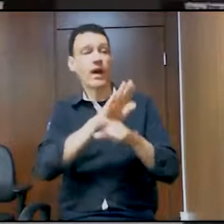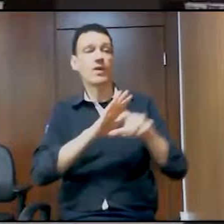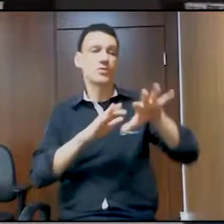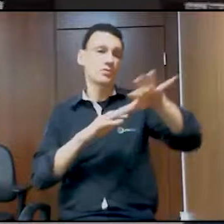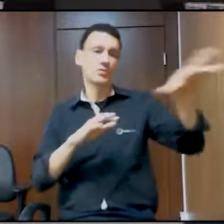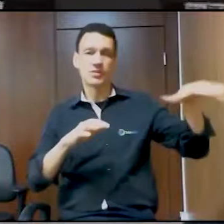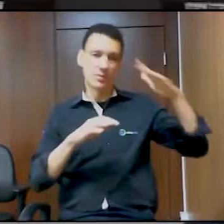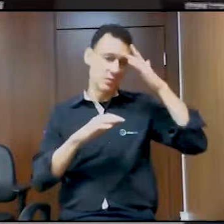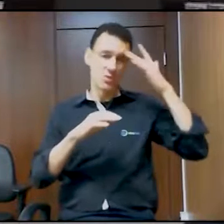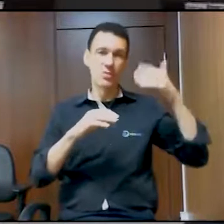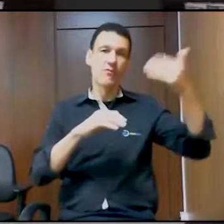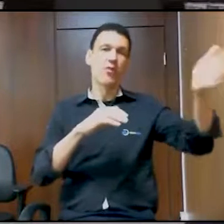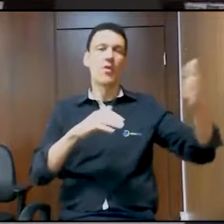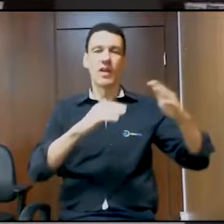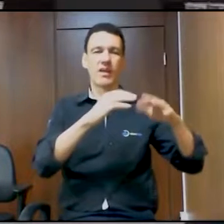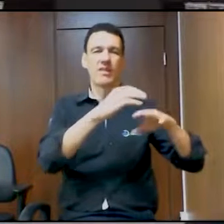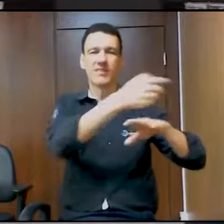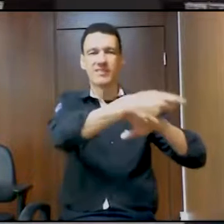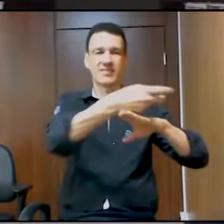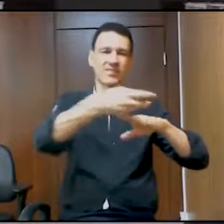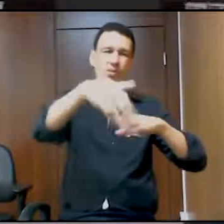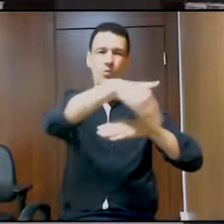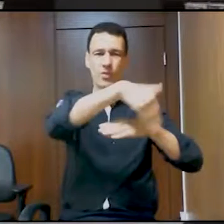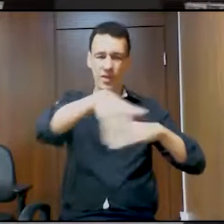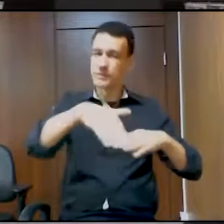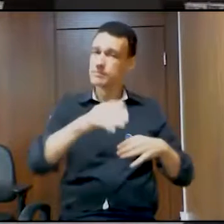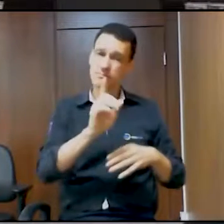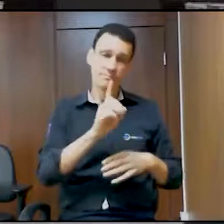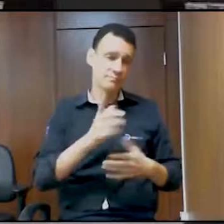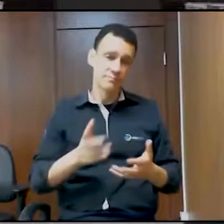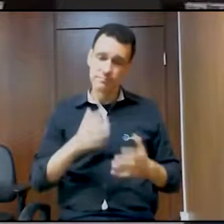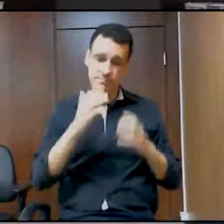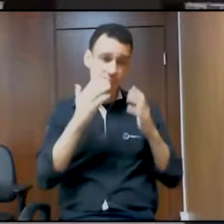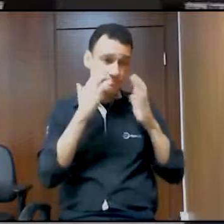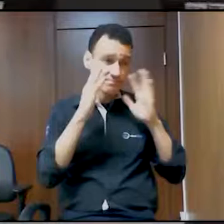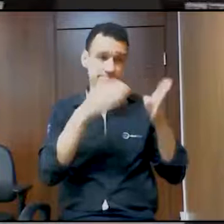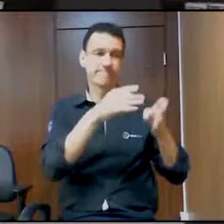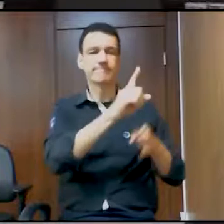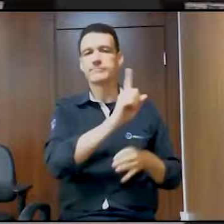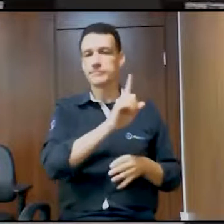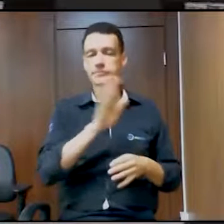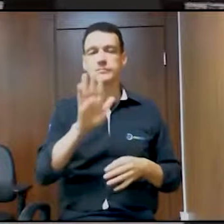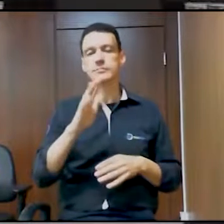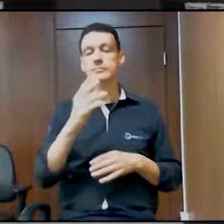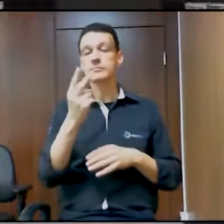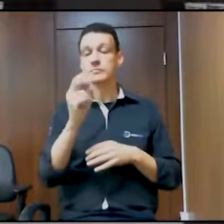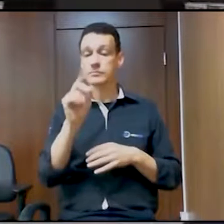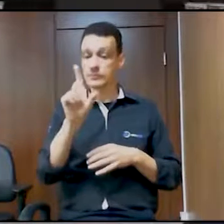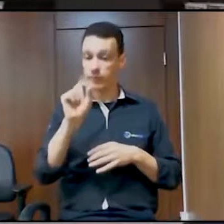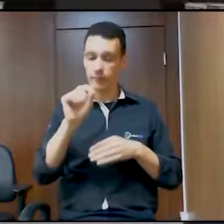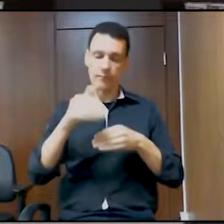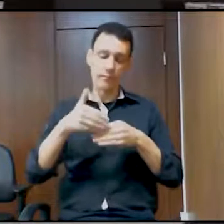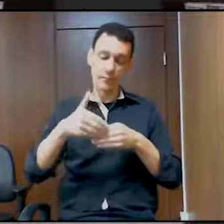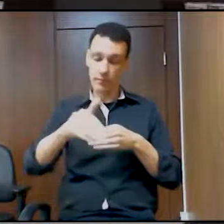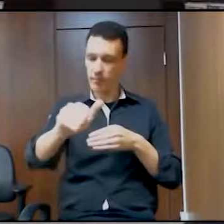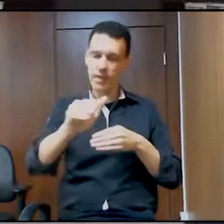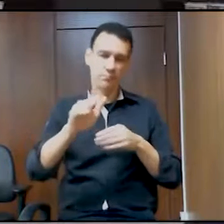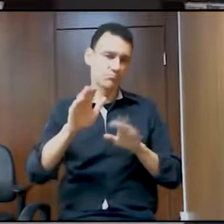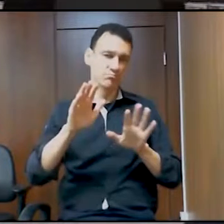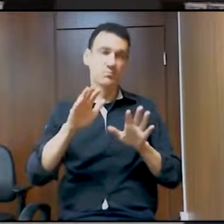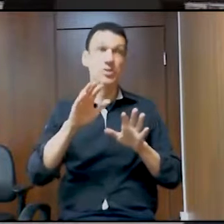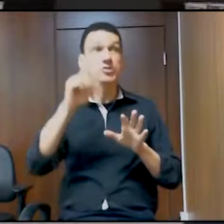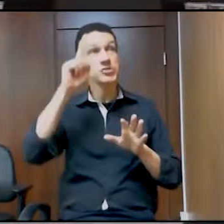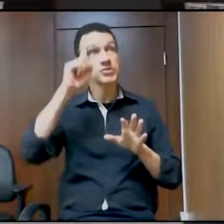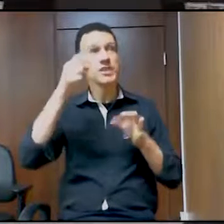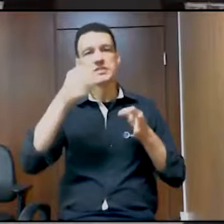em situação de rua. Isso começou a mudar depois de 2010. A gente não tem uma data exata, mas o que a